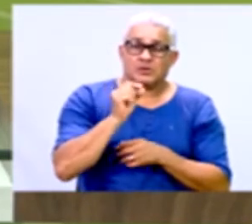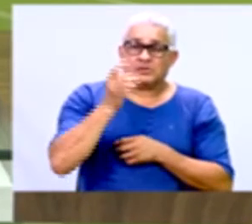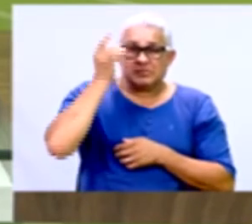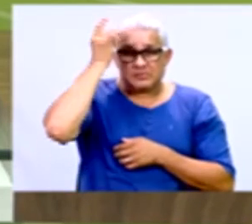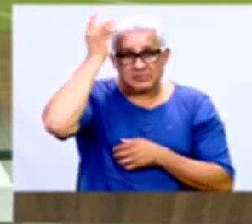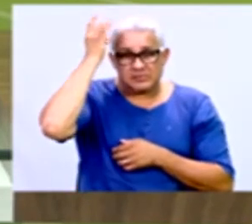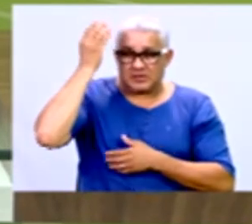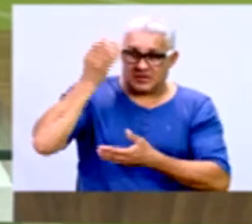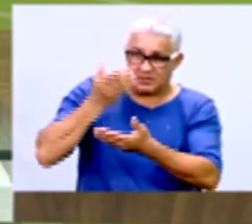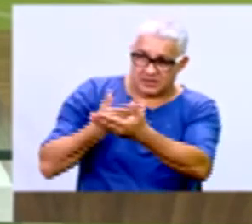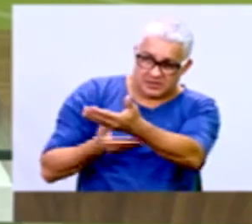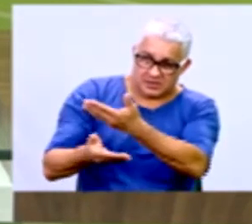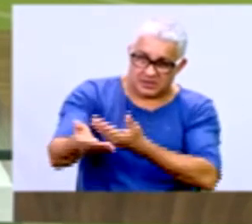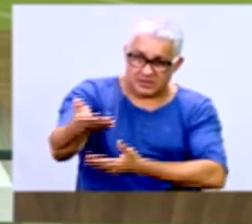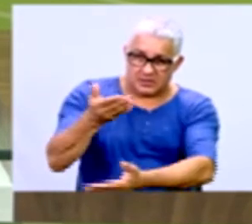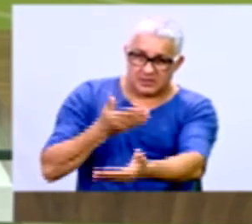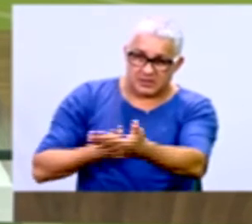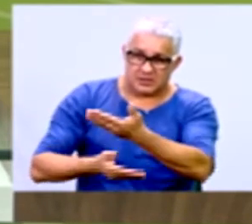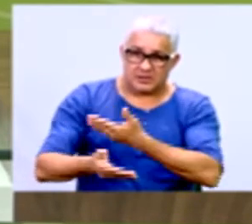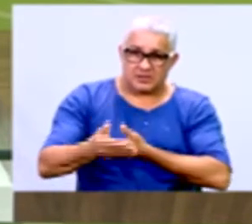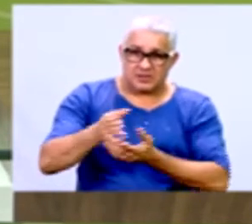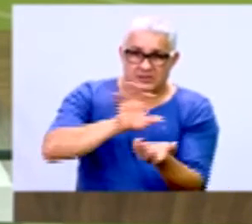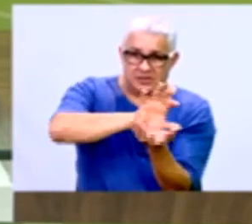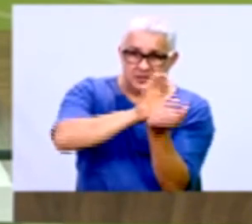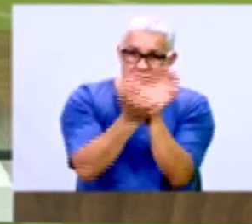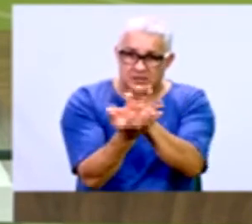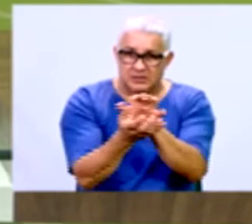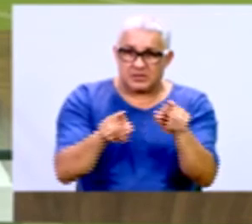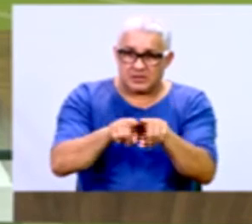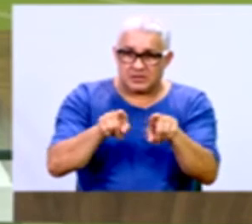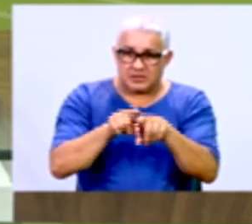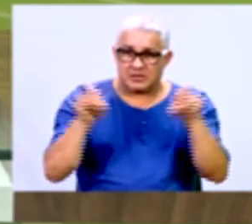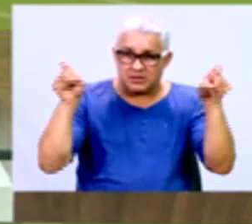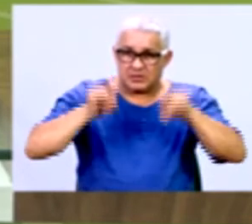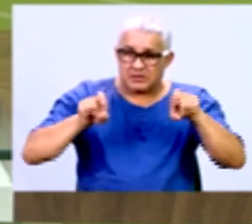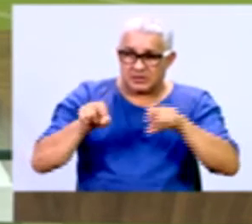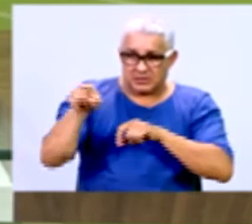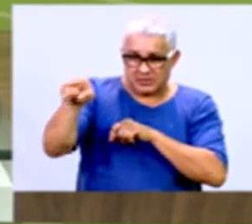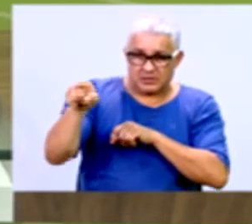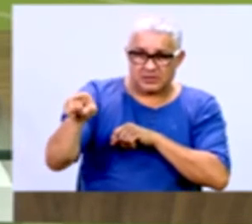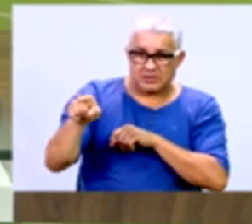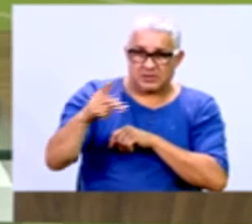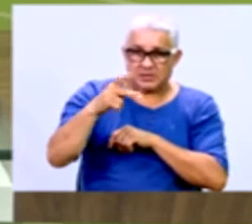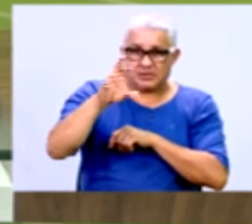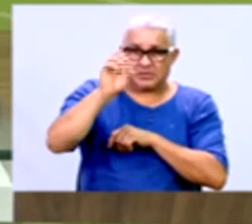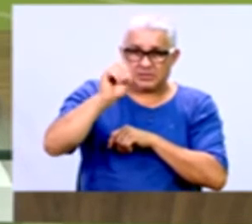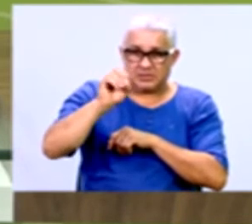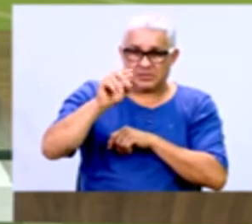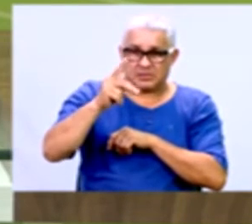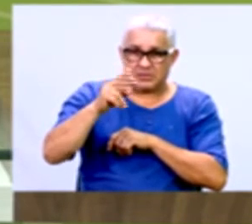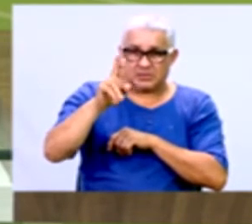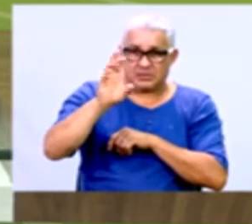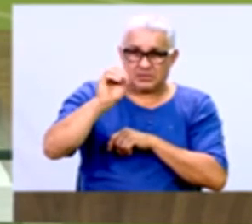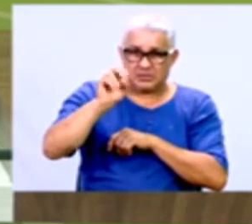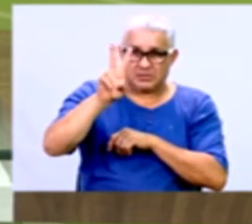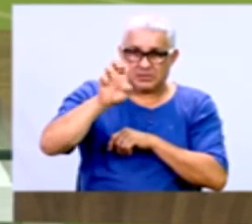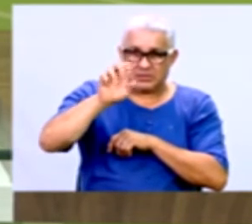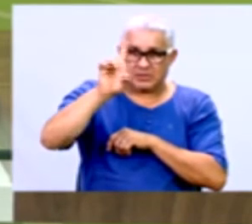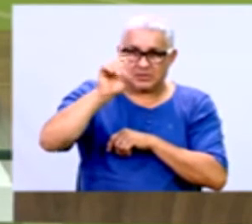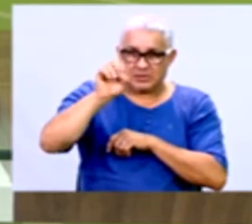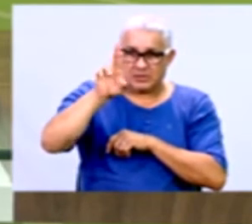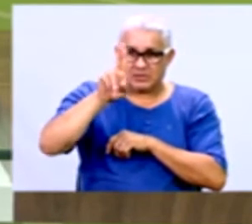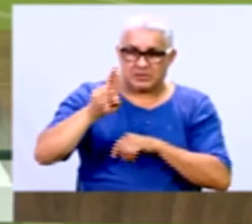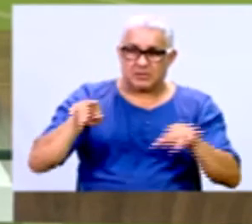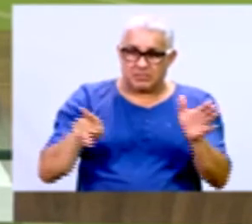a integração da interface com o provedor da informação, com o serviço que provém essa informação. Então,